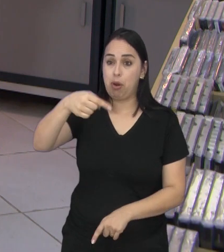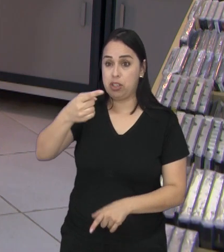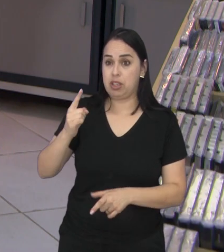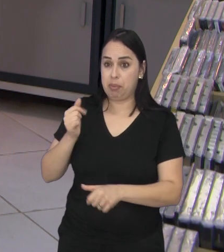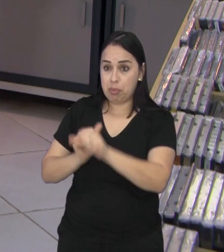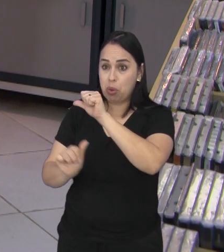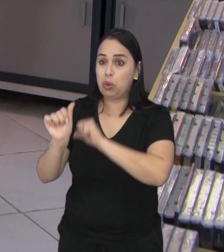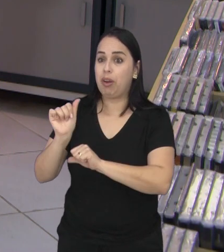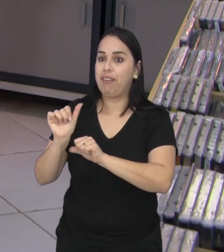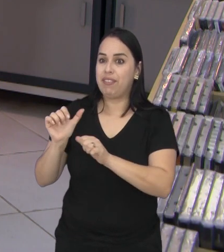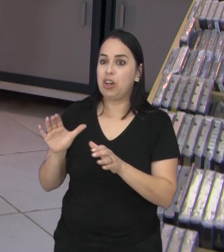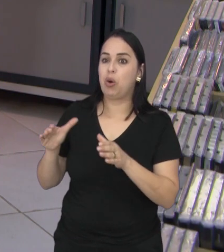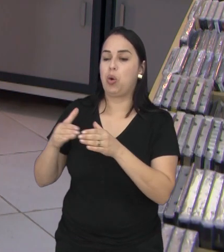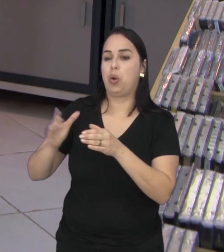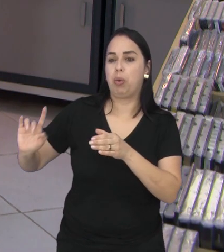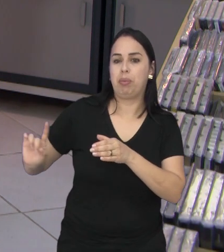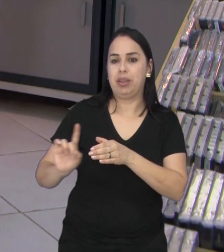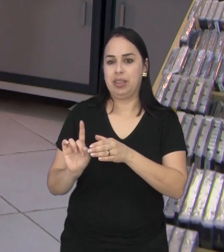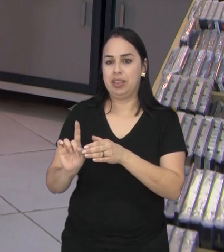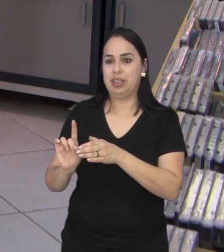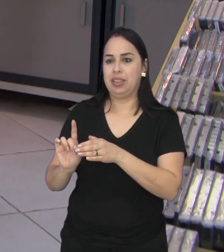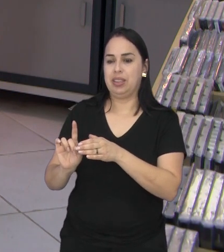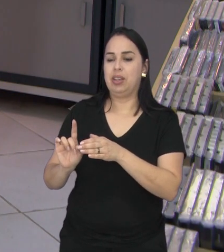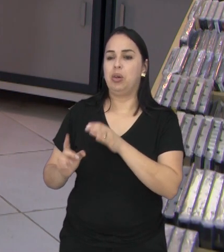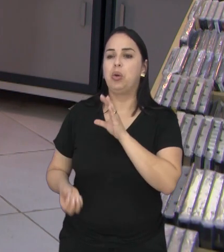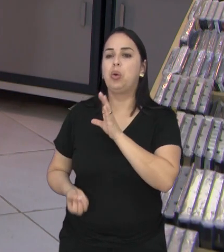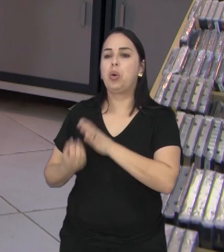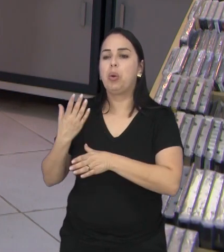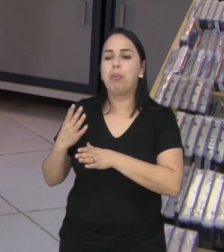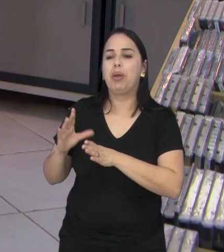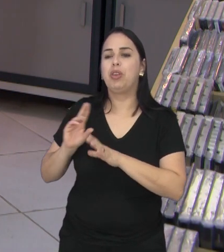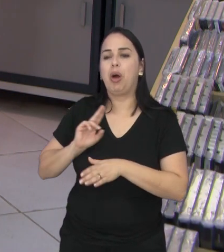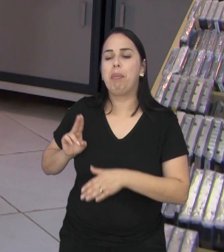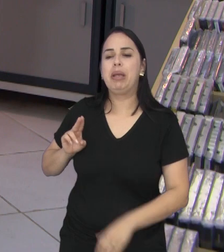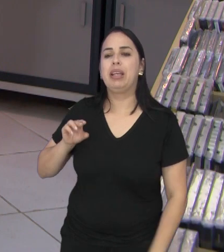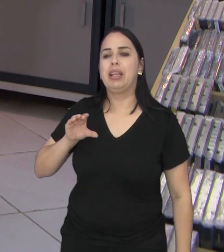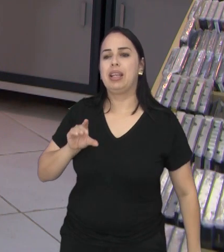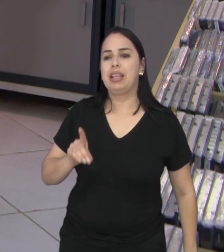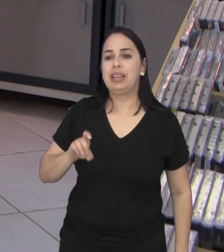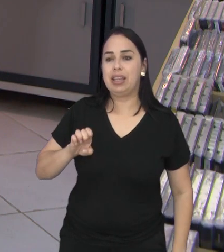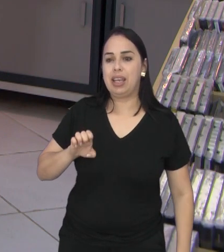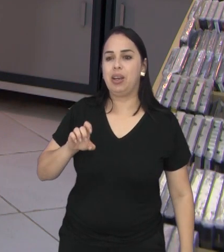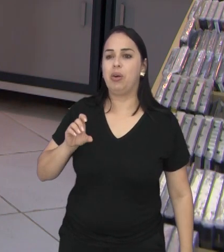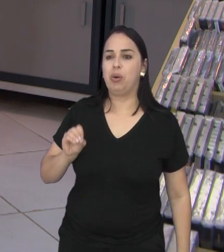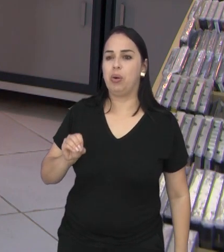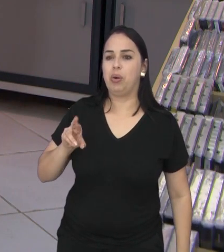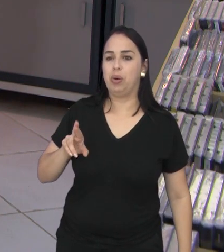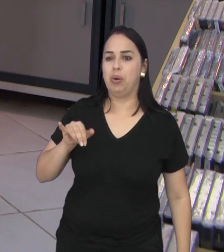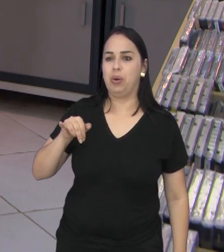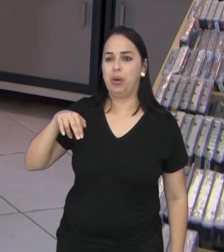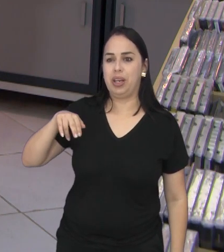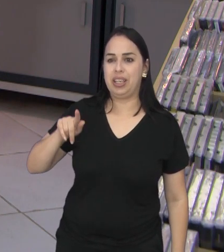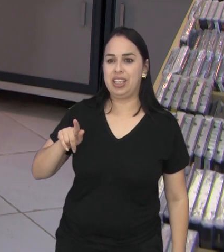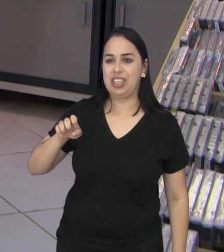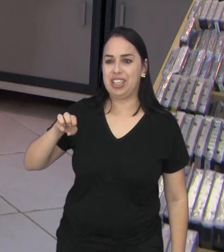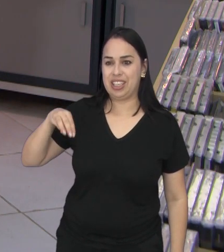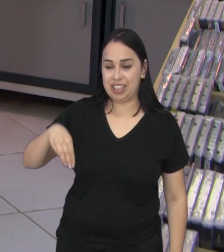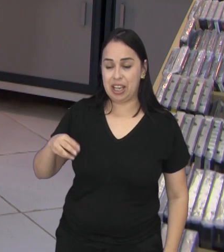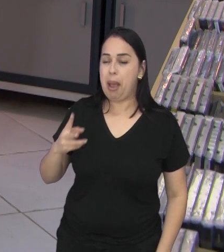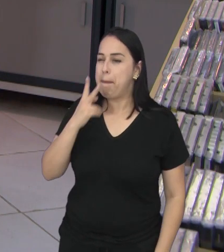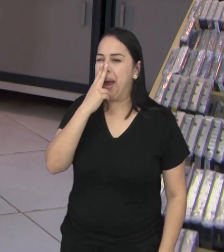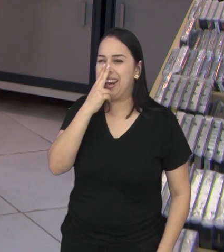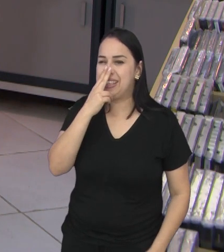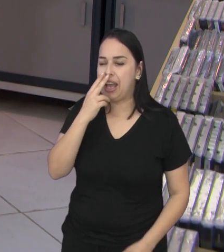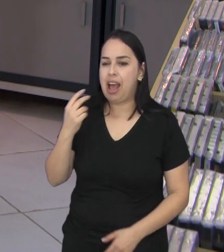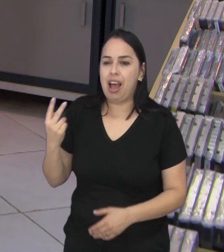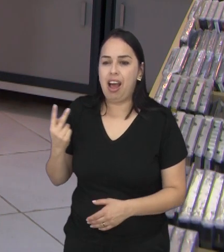que depois virou um grupo, né? Com a entrada da Dani. O nome? De Origem, o nome do grupo. É o nome do grupo. Até então era MC Meire e Preta Ari, a